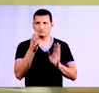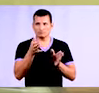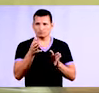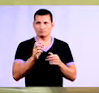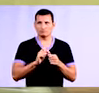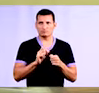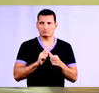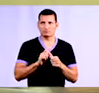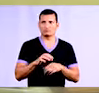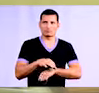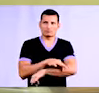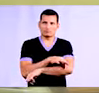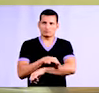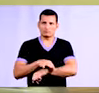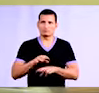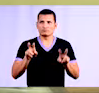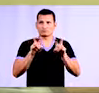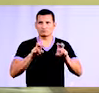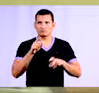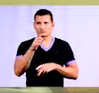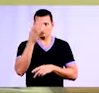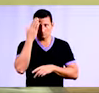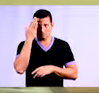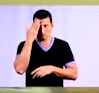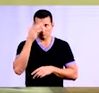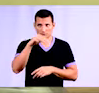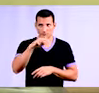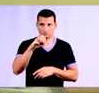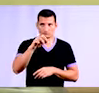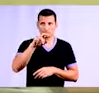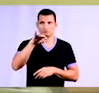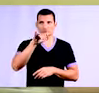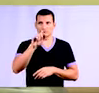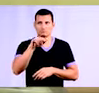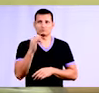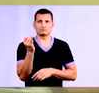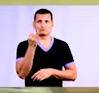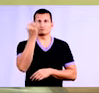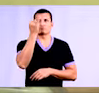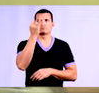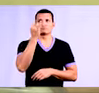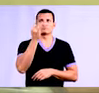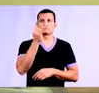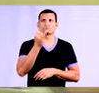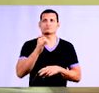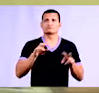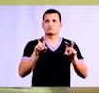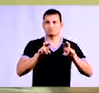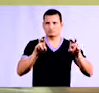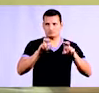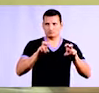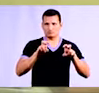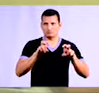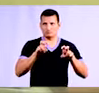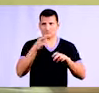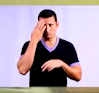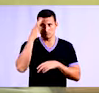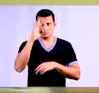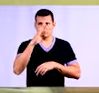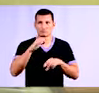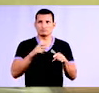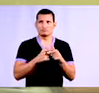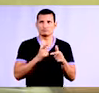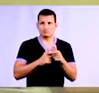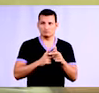fez arquitetura de computadores, você sabe que a memória é um dispositivo muito importante no computador. Principalmente por quê? Porque